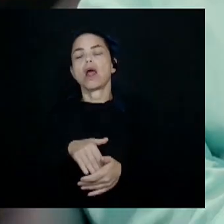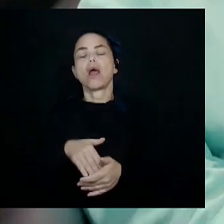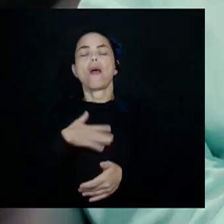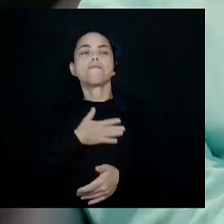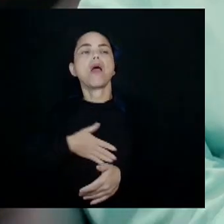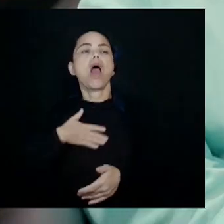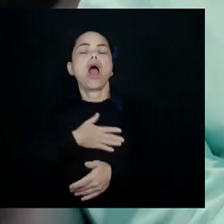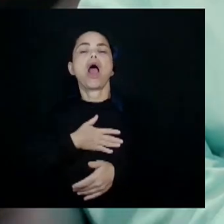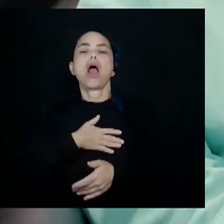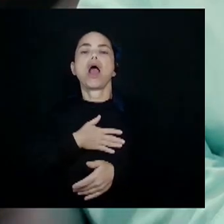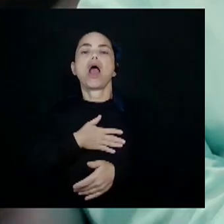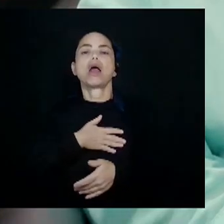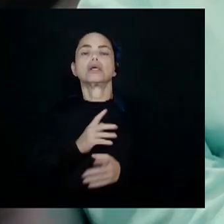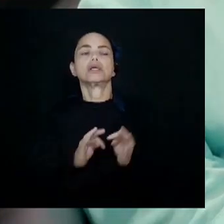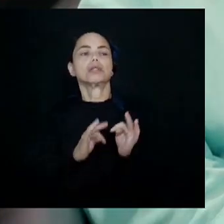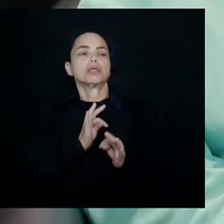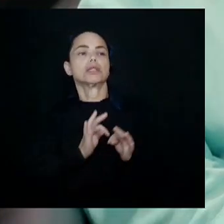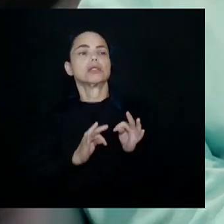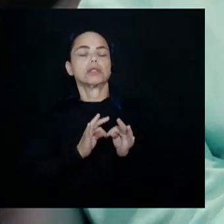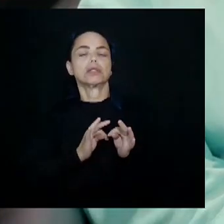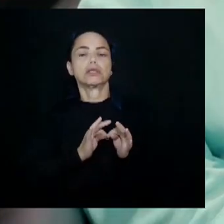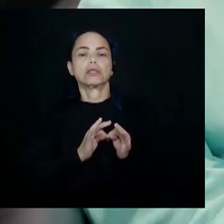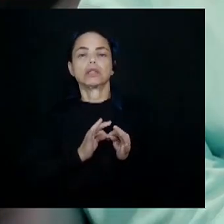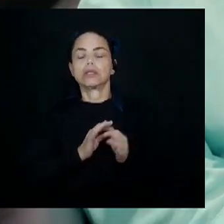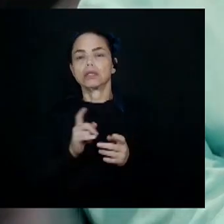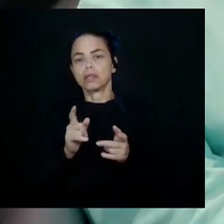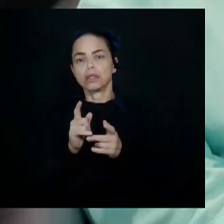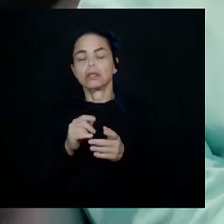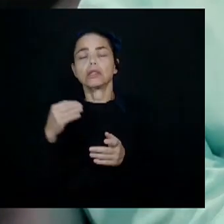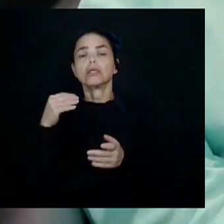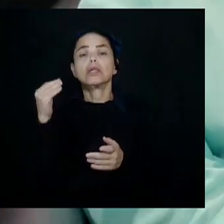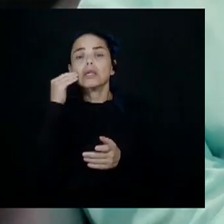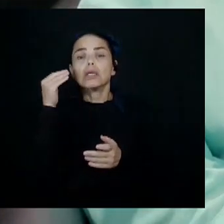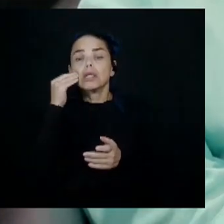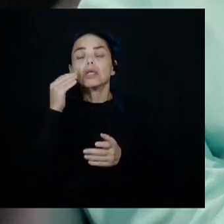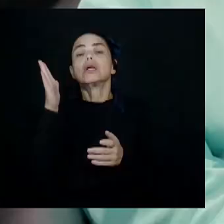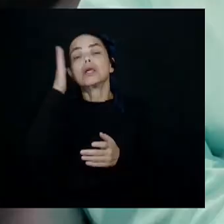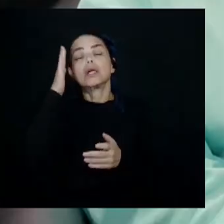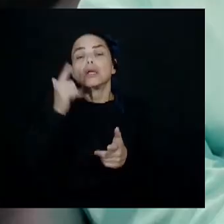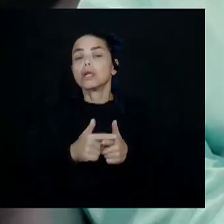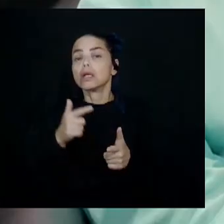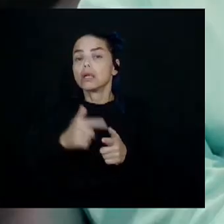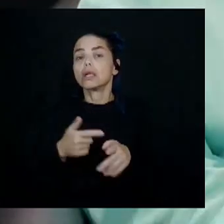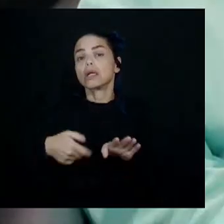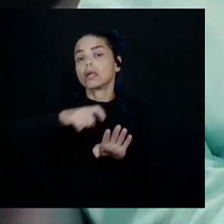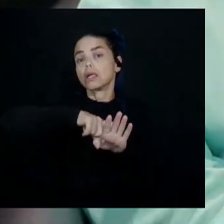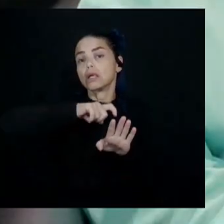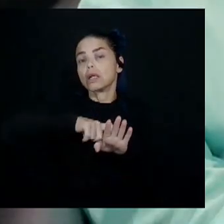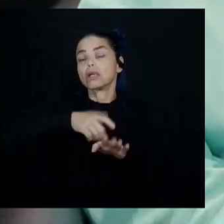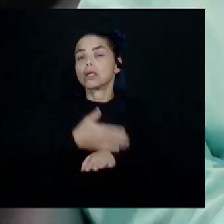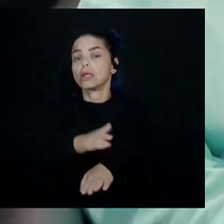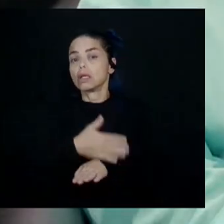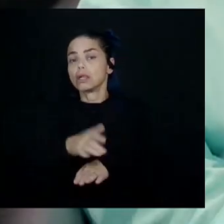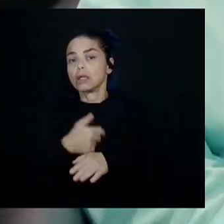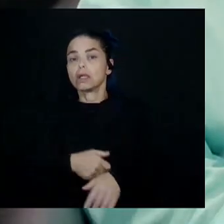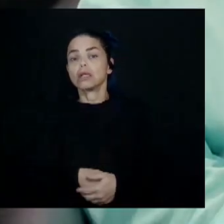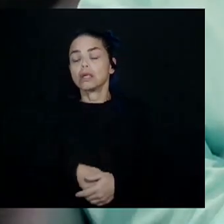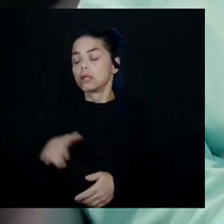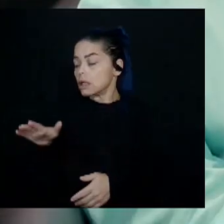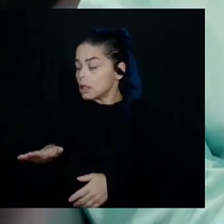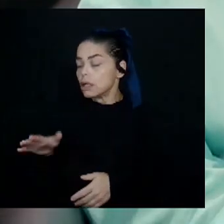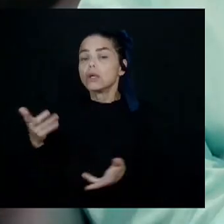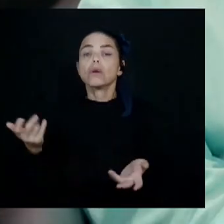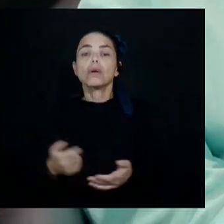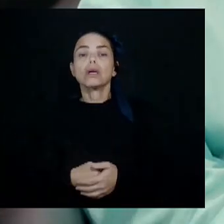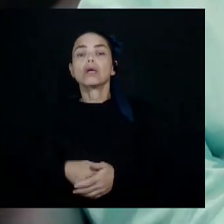lhe traz? Tentar entender por trás das atitudes dessa criança o que